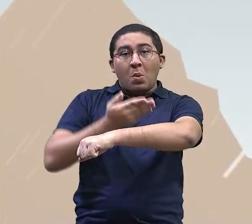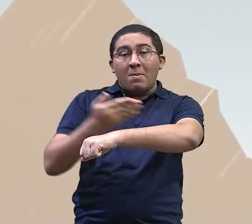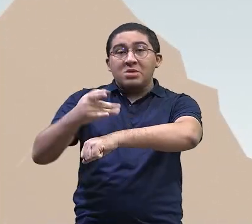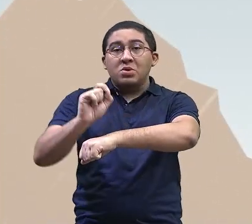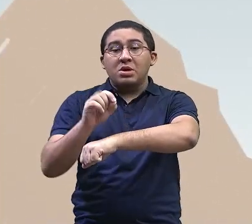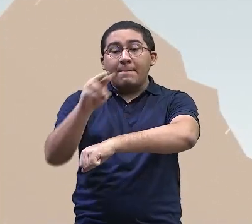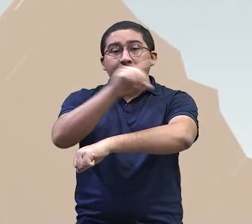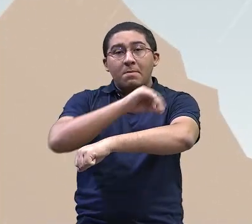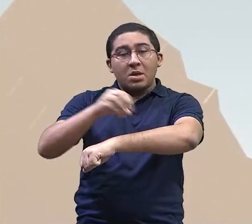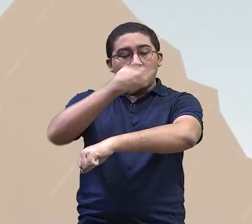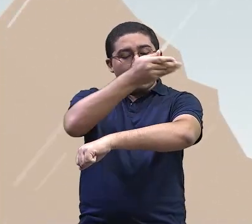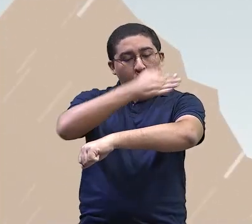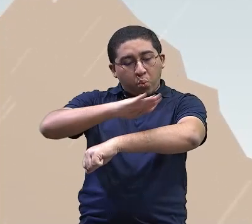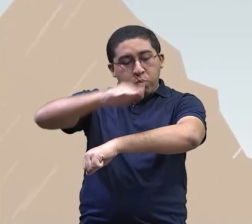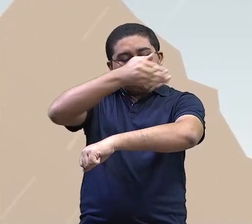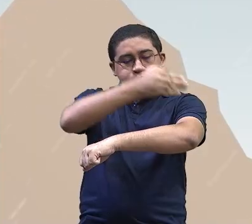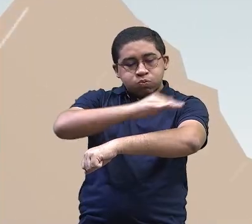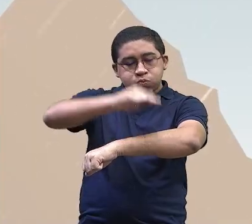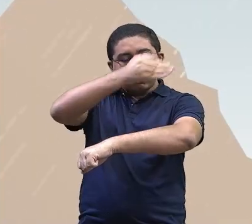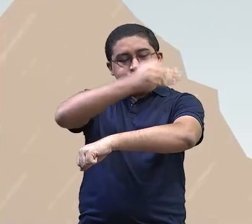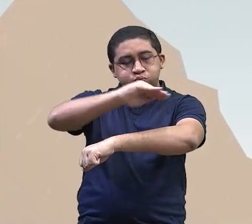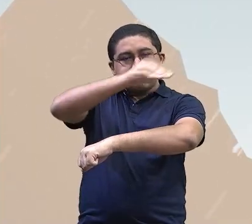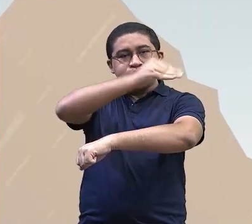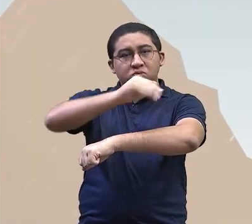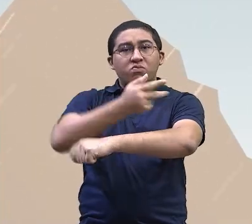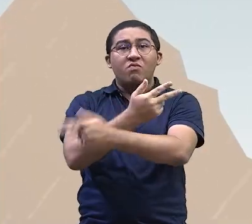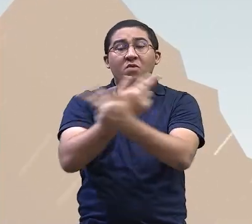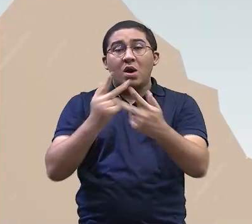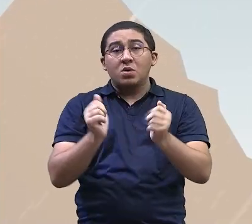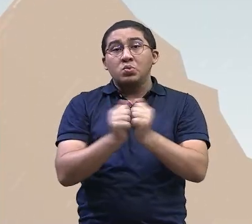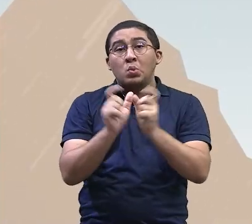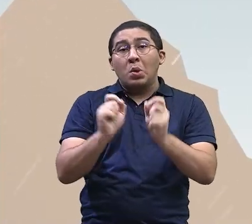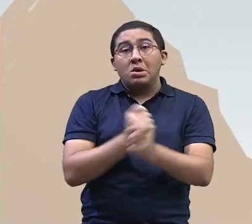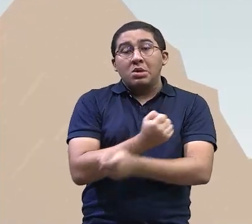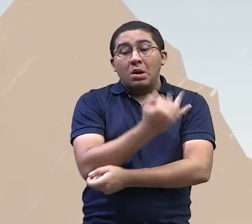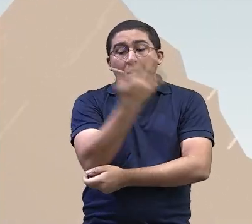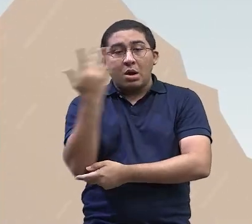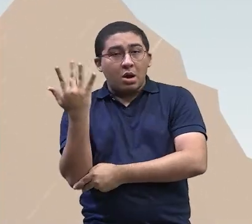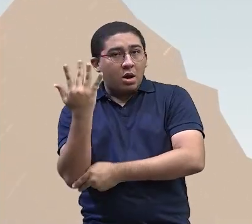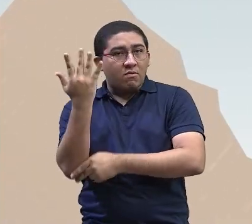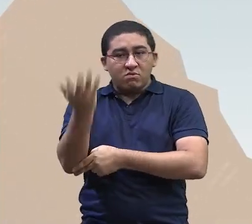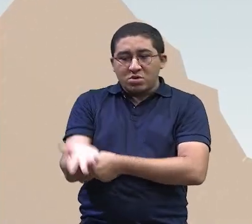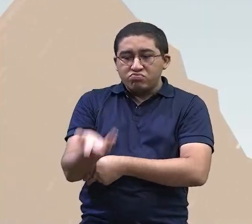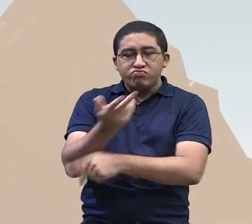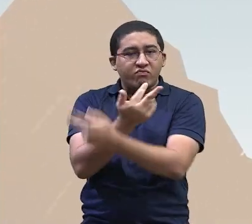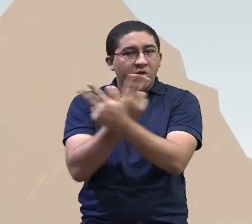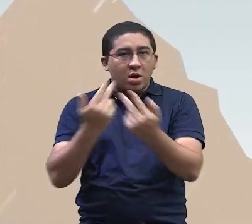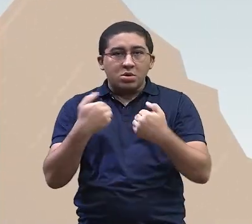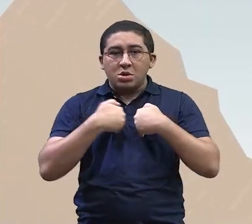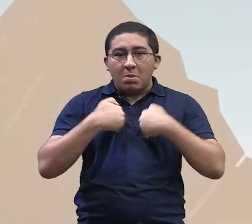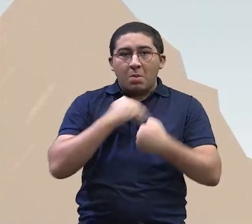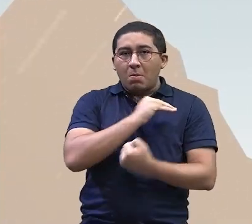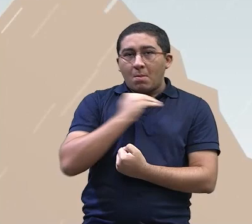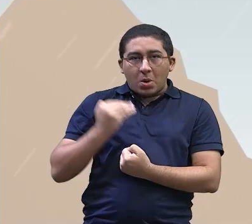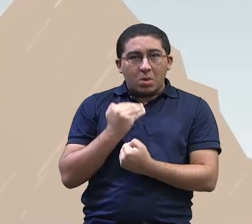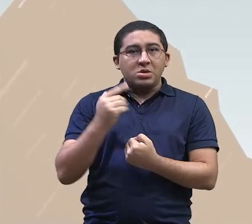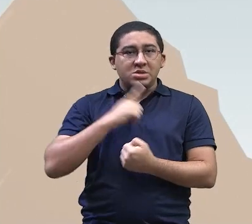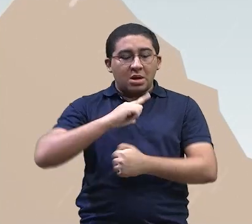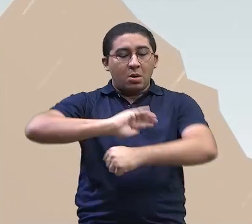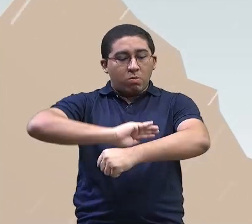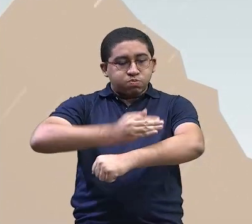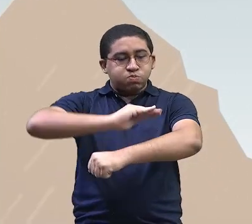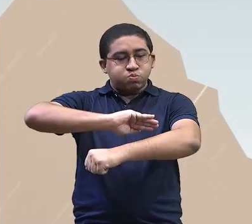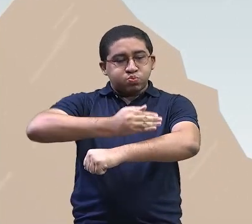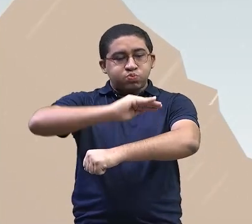camadas de sedimentos, junto com restos de vegetais, animais, rochas, dentre outros. As camadas que ficam mais no